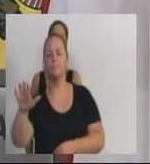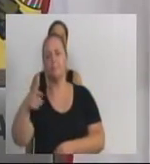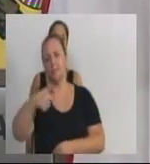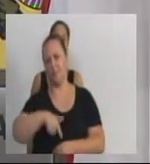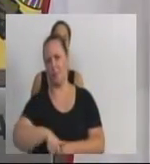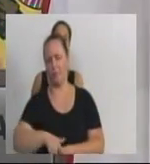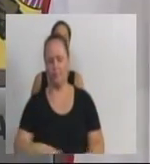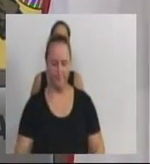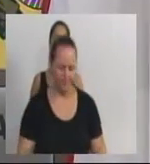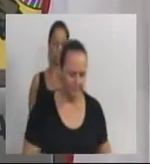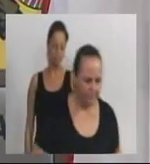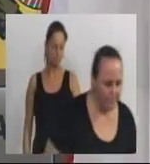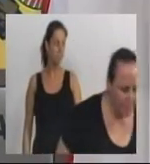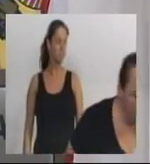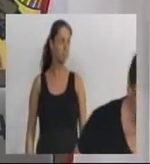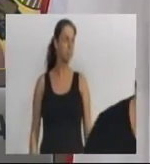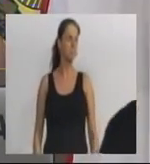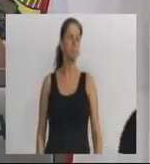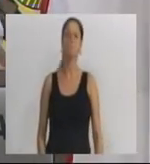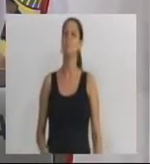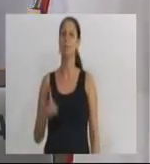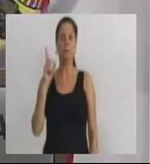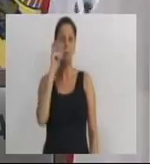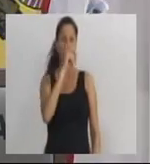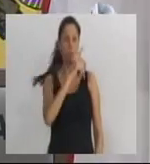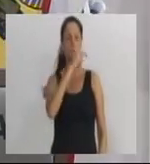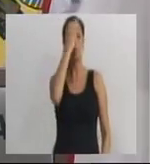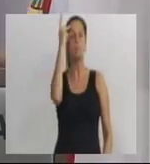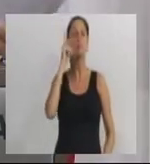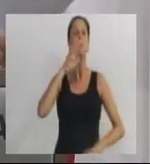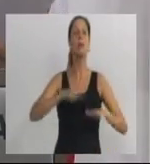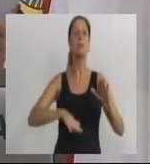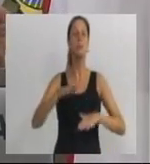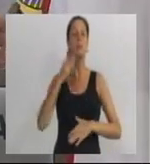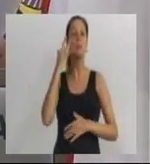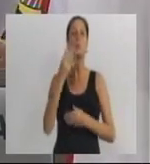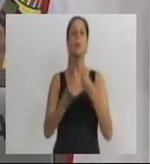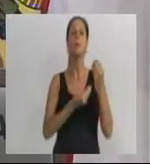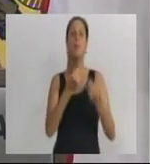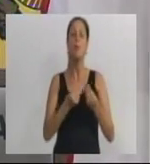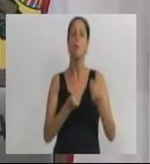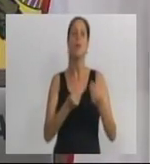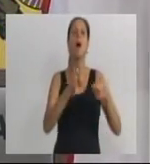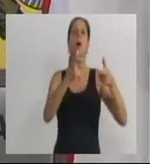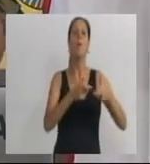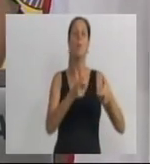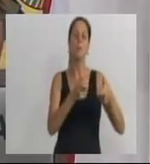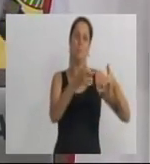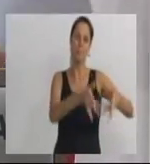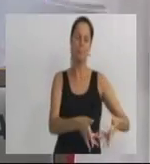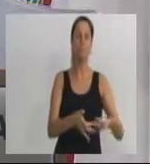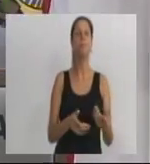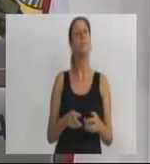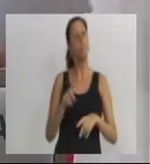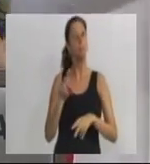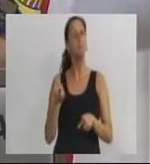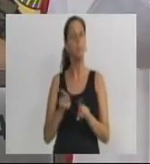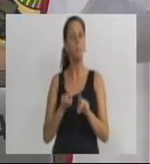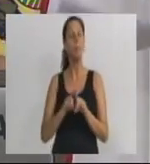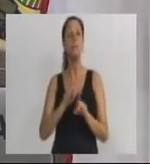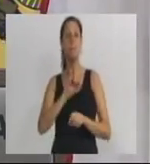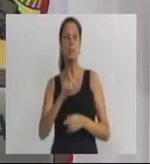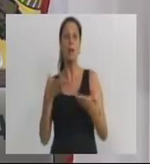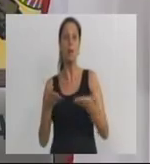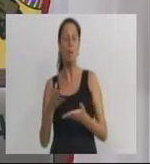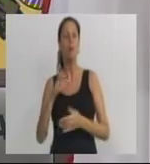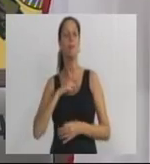que é difícil para as pessoas se desfazerem. E aí a gente sabe que, investindo nisso, apesar de ser de